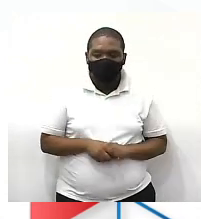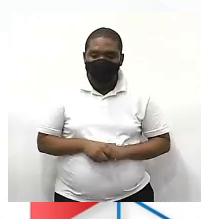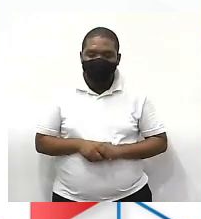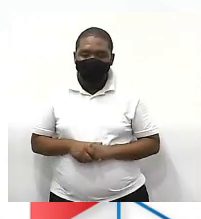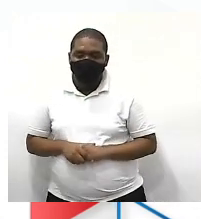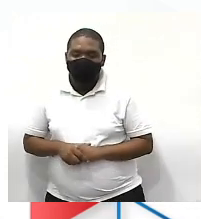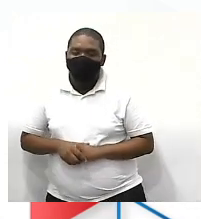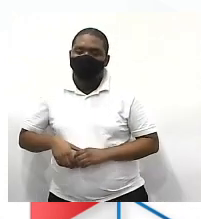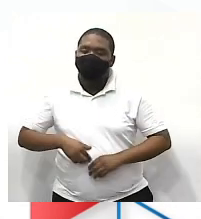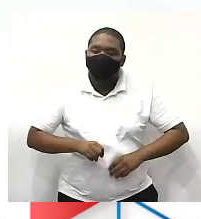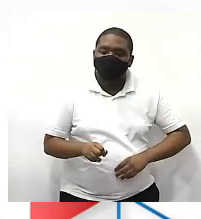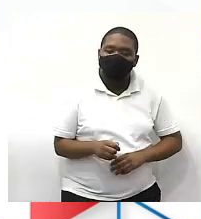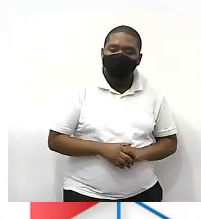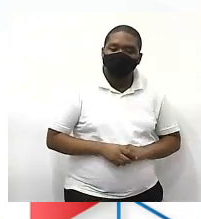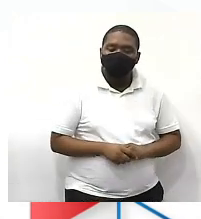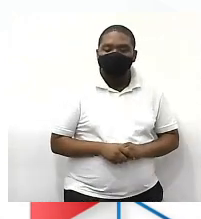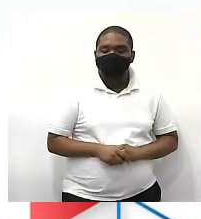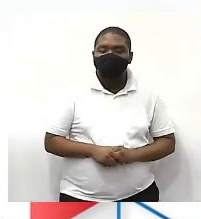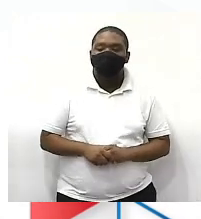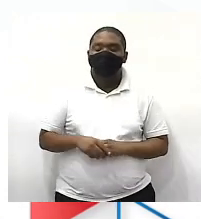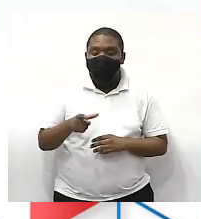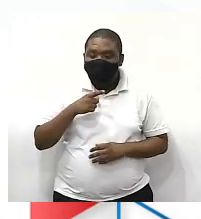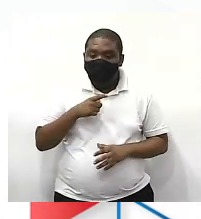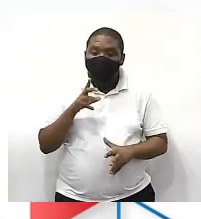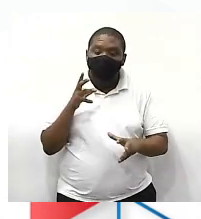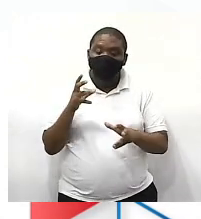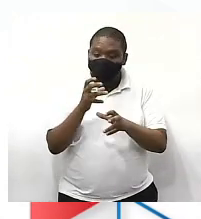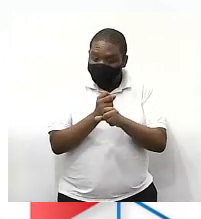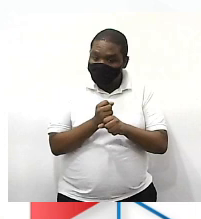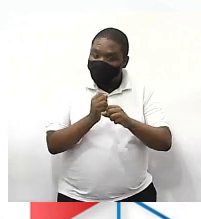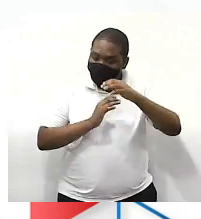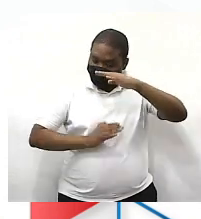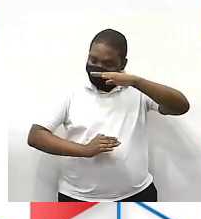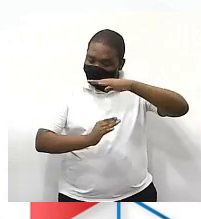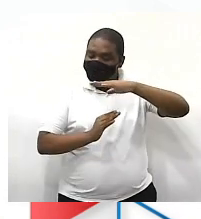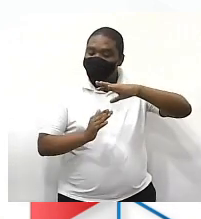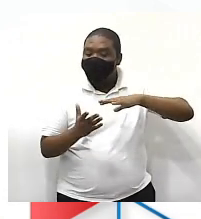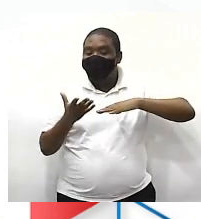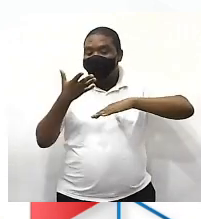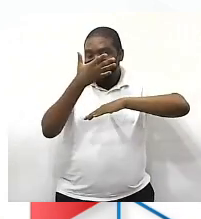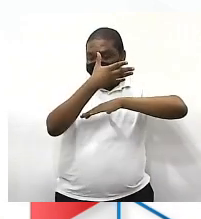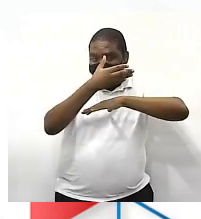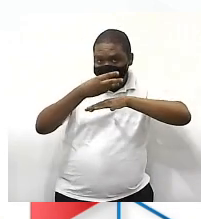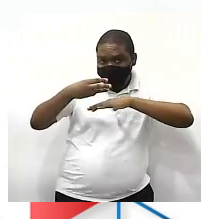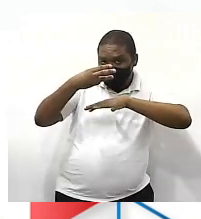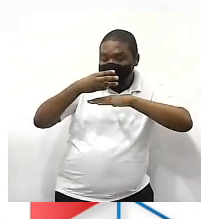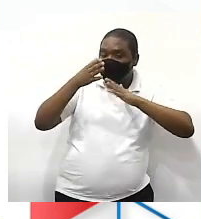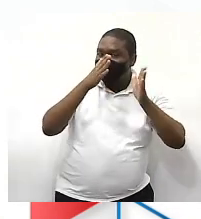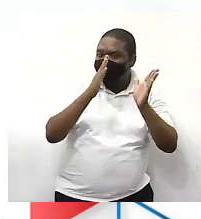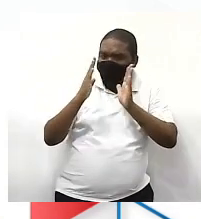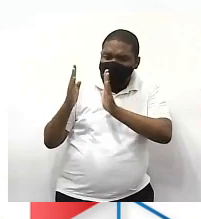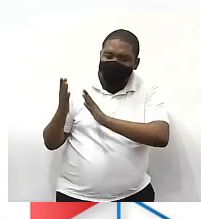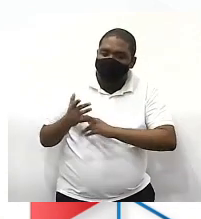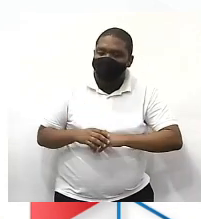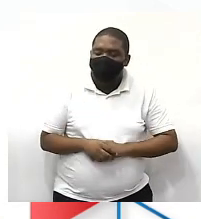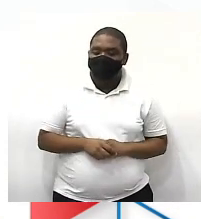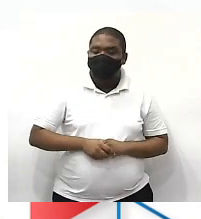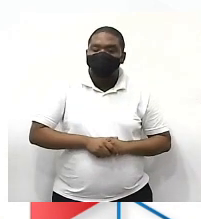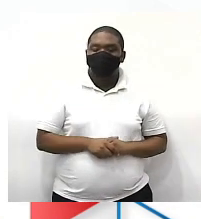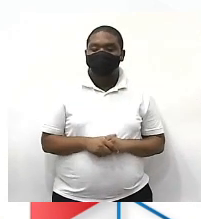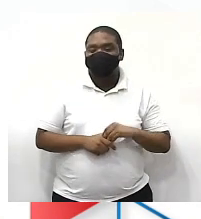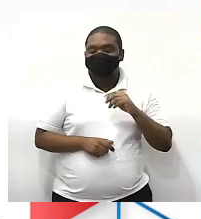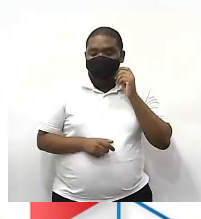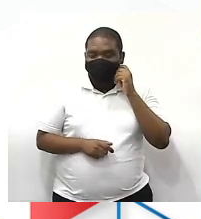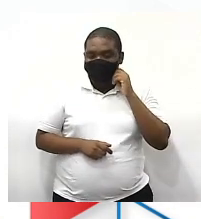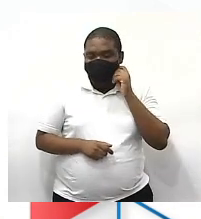foi dividido. Não esquece, o total está embaixo e a parte está em cima, tá bom? Numerador e denominador, segue comigo para a